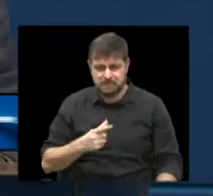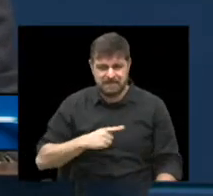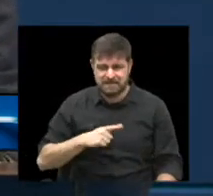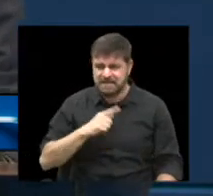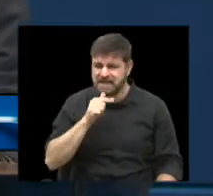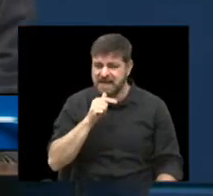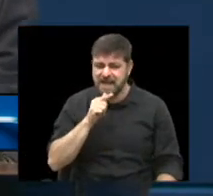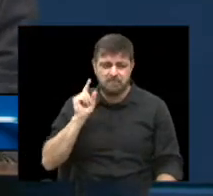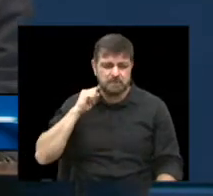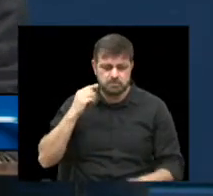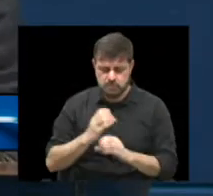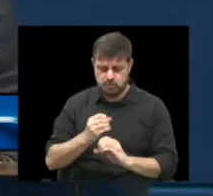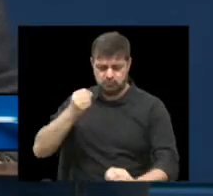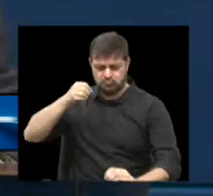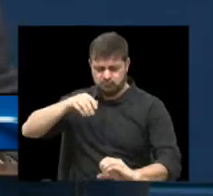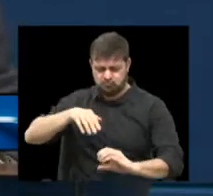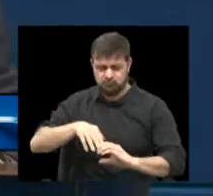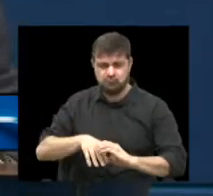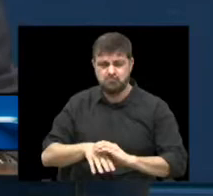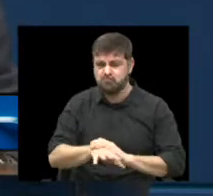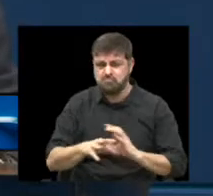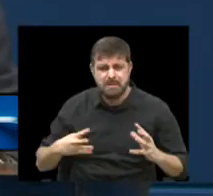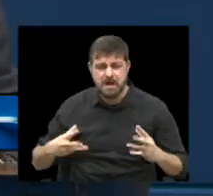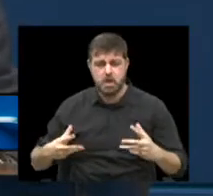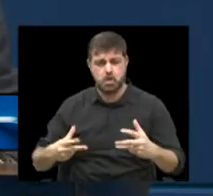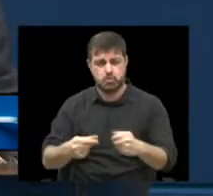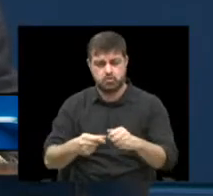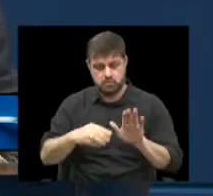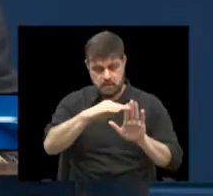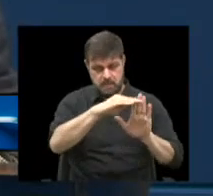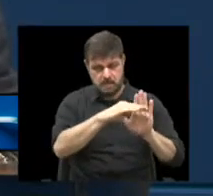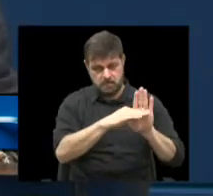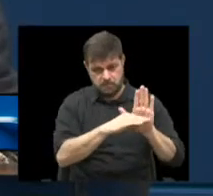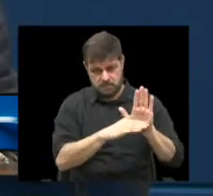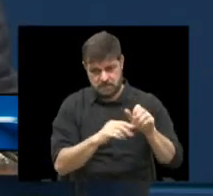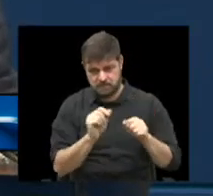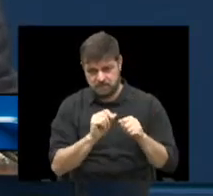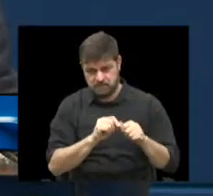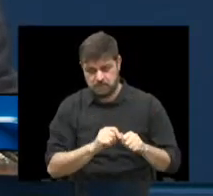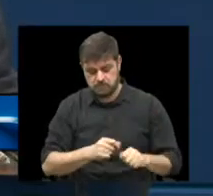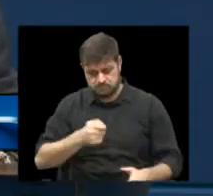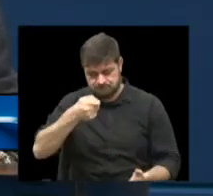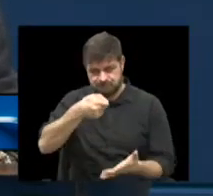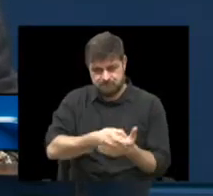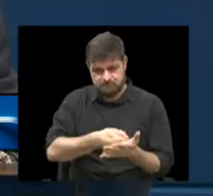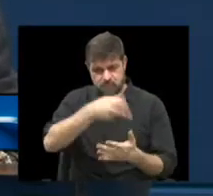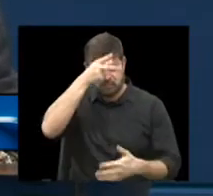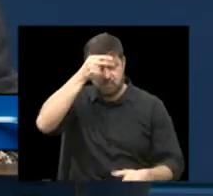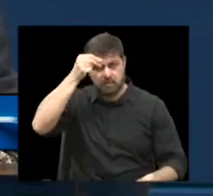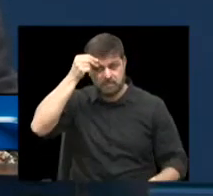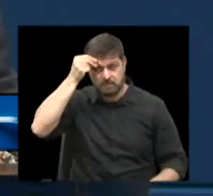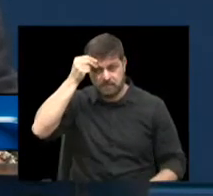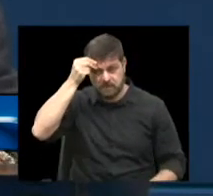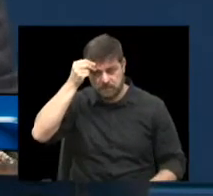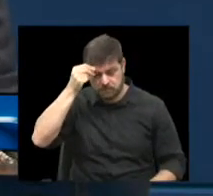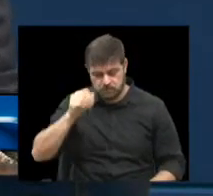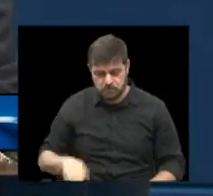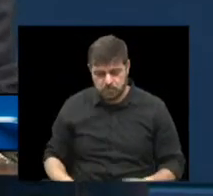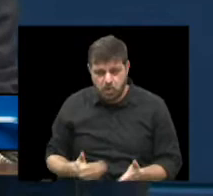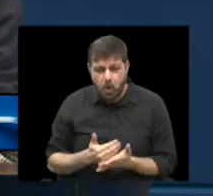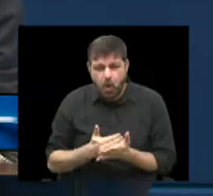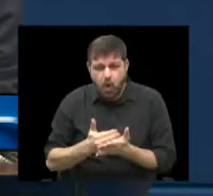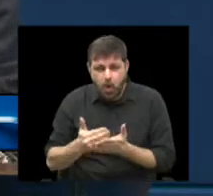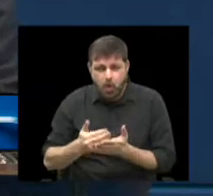saneamento básico. A implantação desse programa foi determinada pelo prefeito quando do seu primeiro